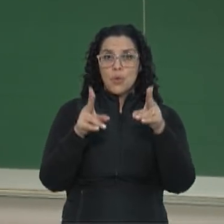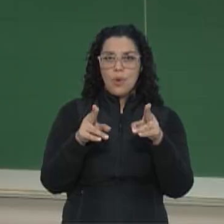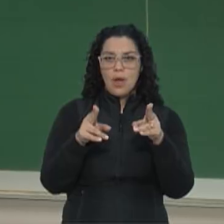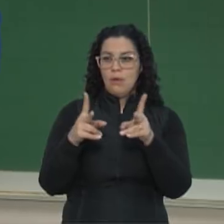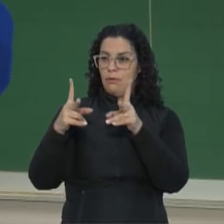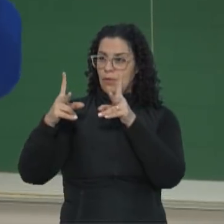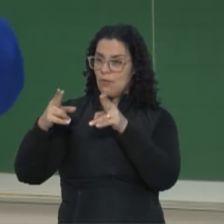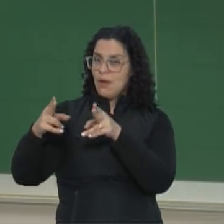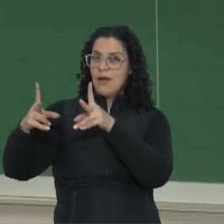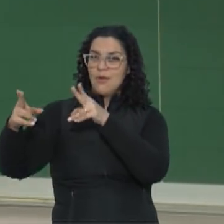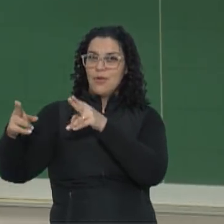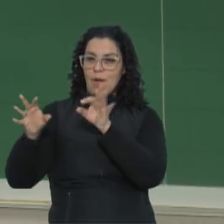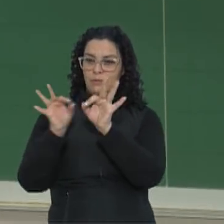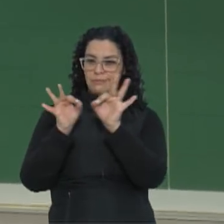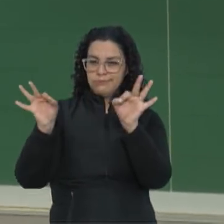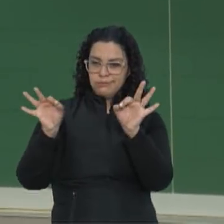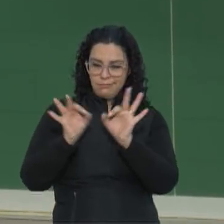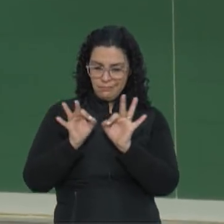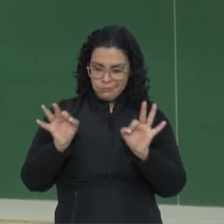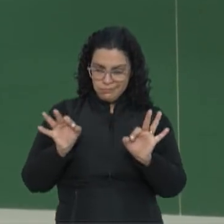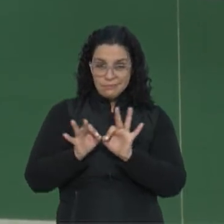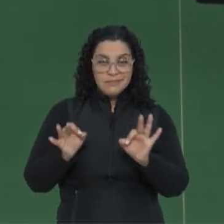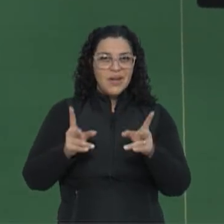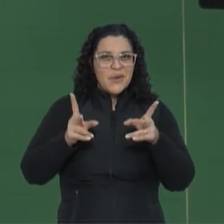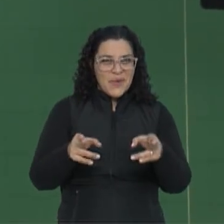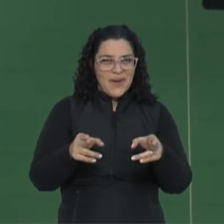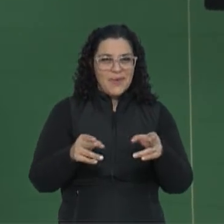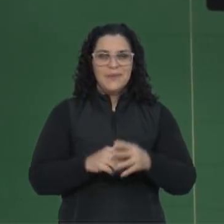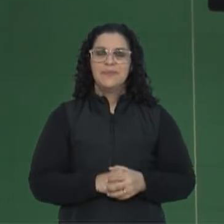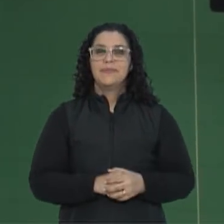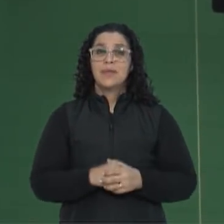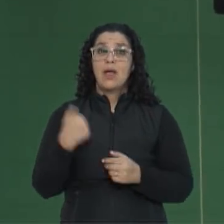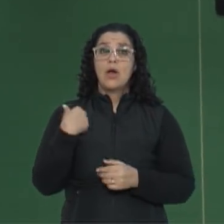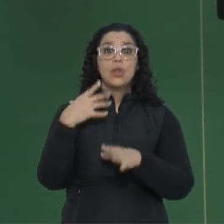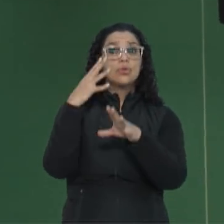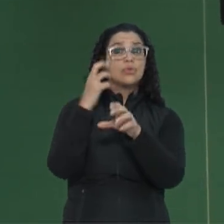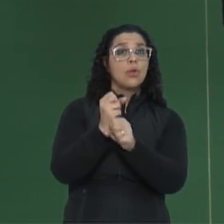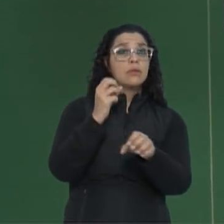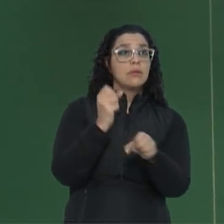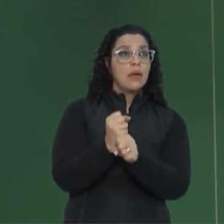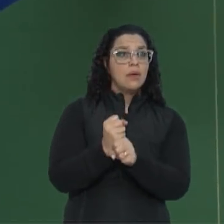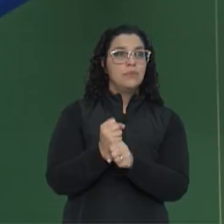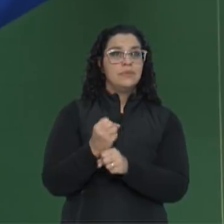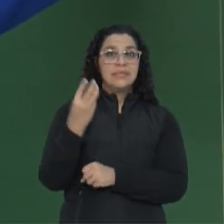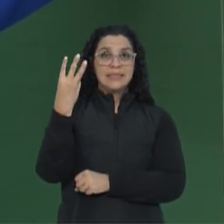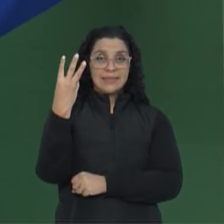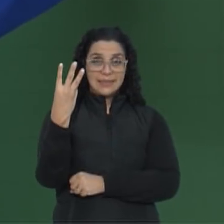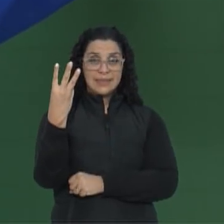do mesmo tamanho. 1/4 mais 1/4 mais 1/4 vai dar o quê?